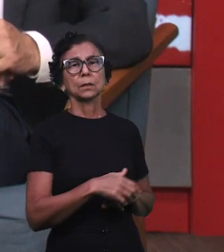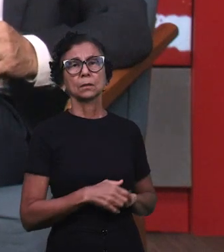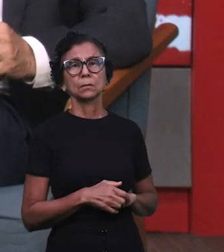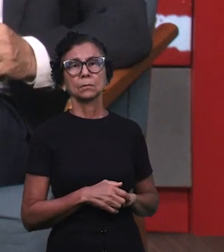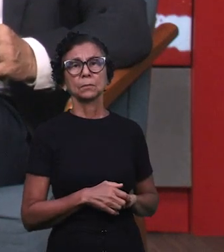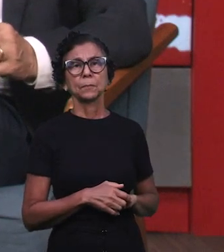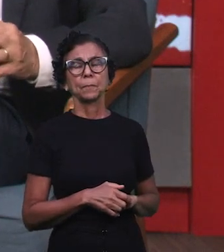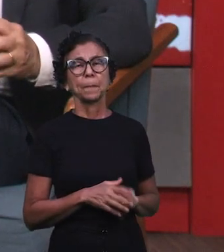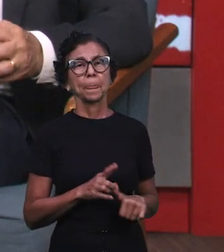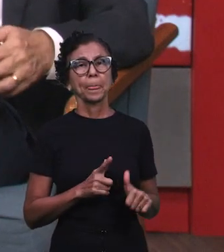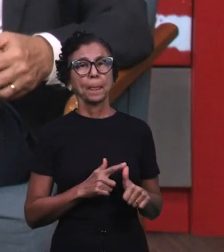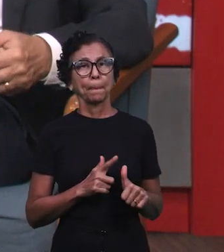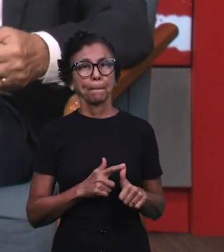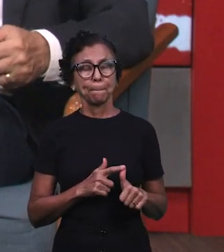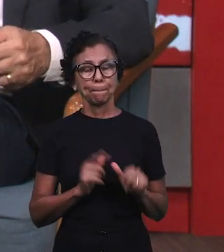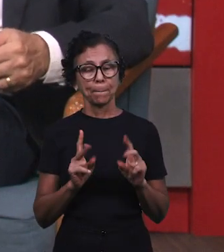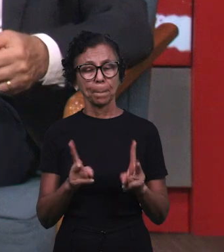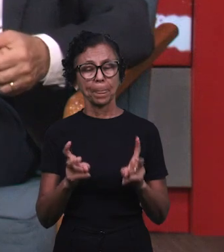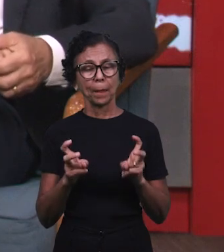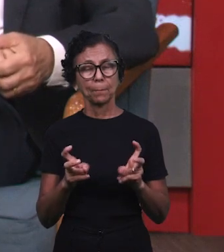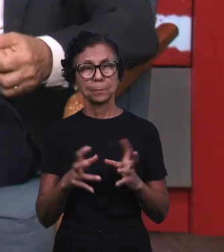Primeiramente, nós vamos observar